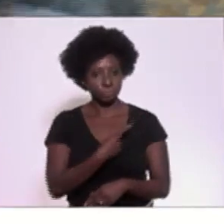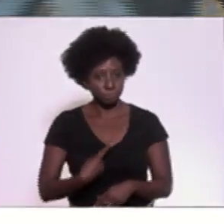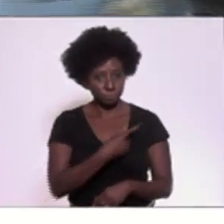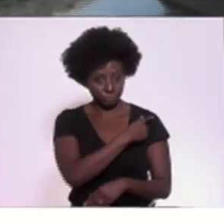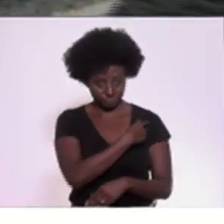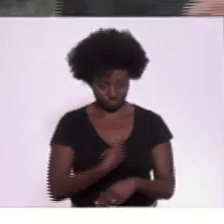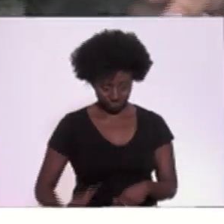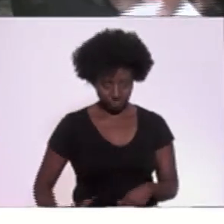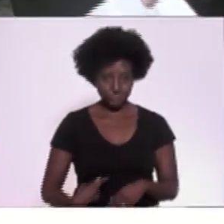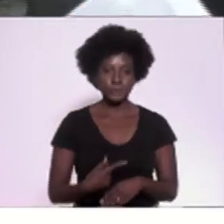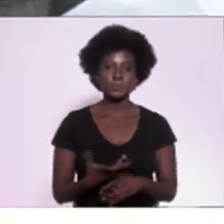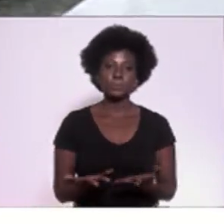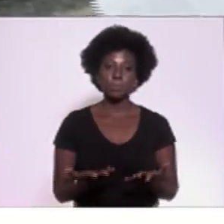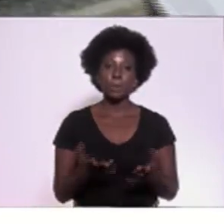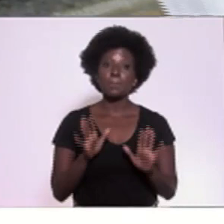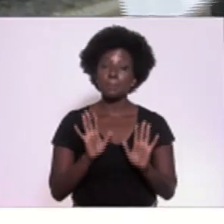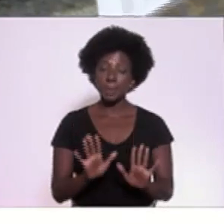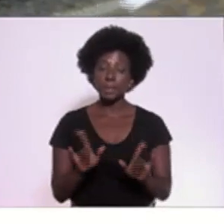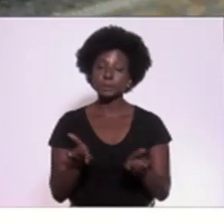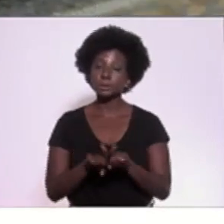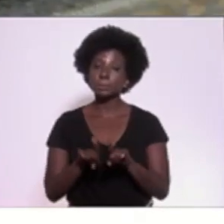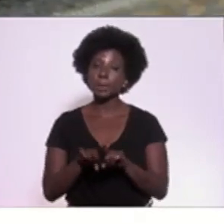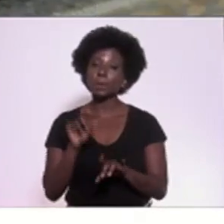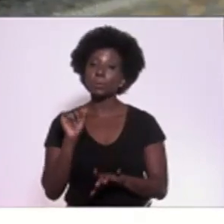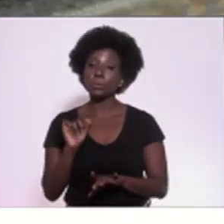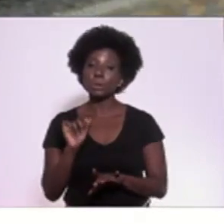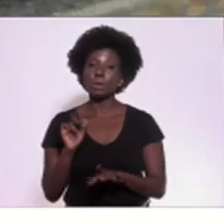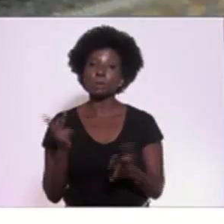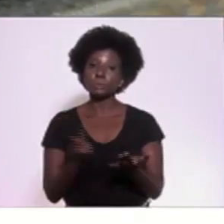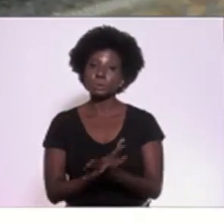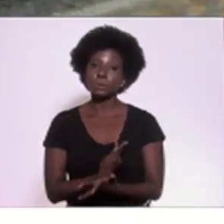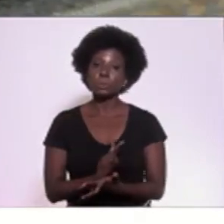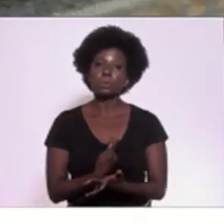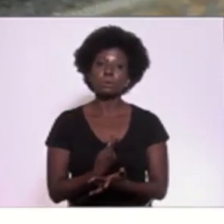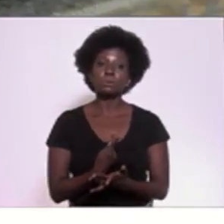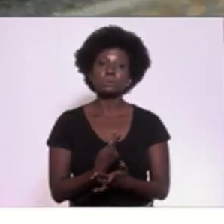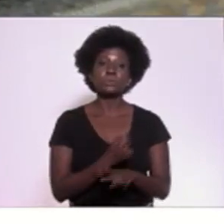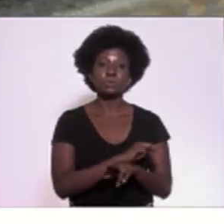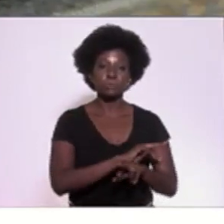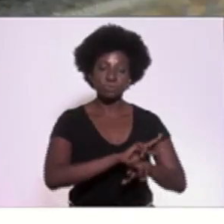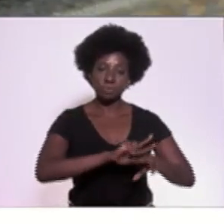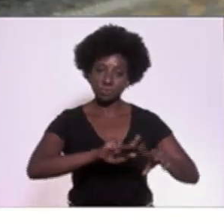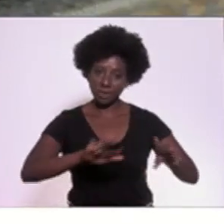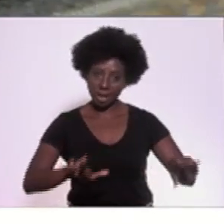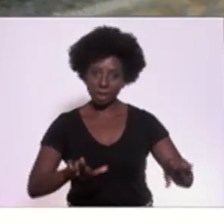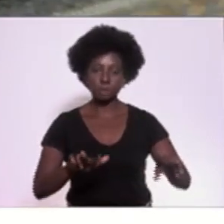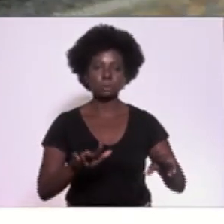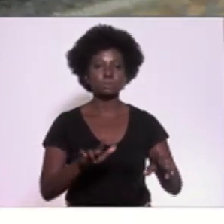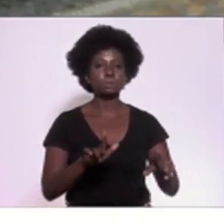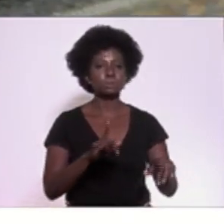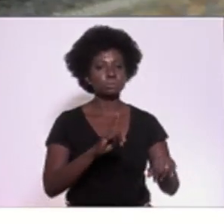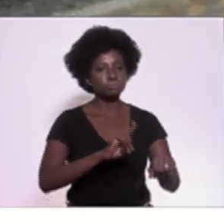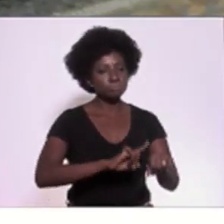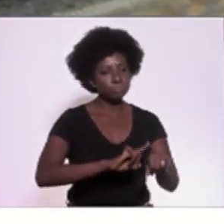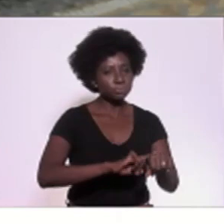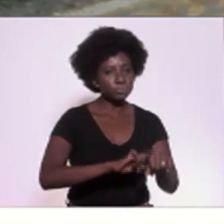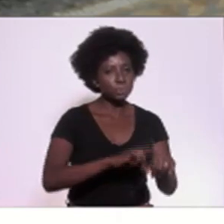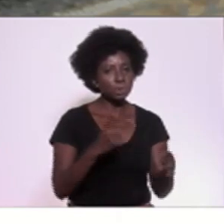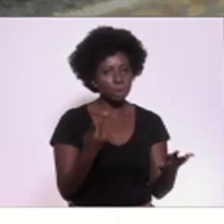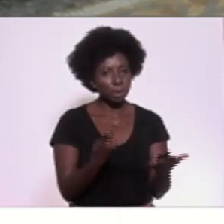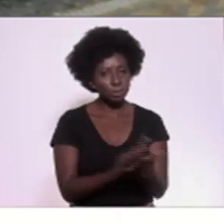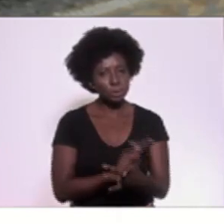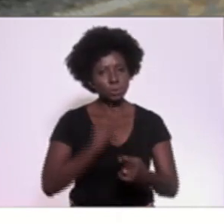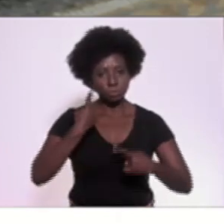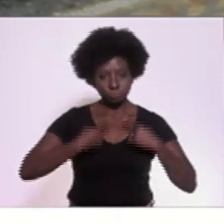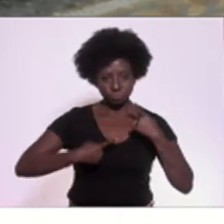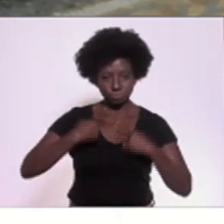que eram privadas. Ao mesmo tempo, tivemos vários momentos em que o Estado do Rio de Janeiro, e esse é um debate